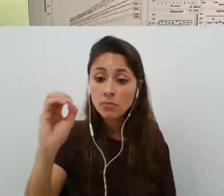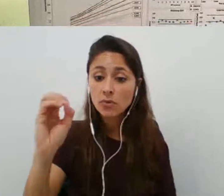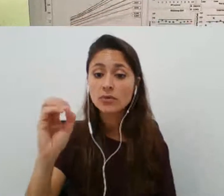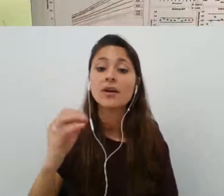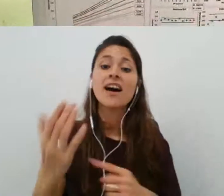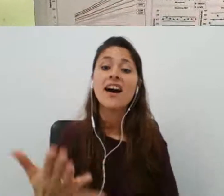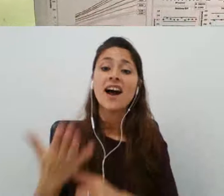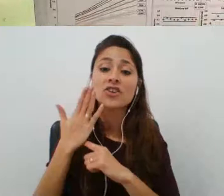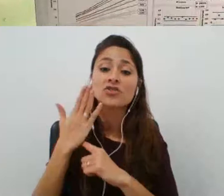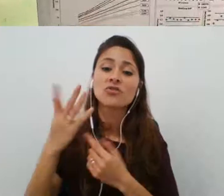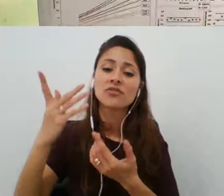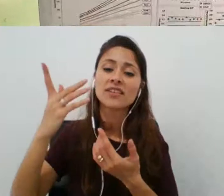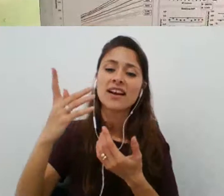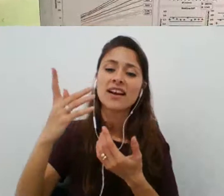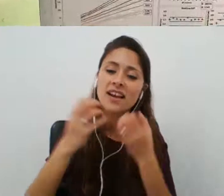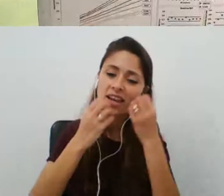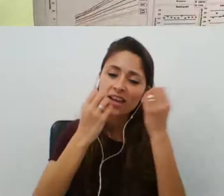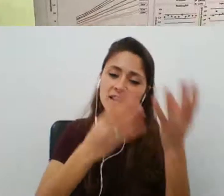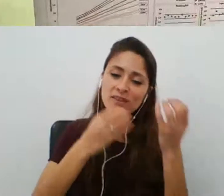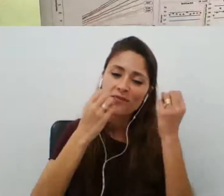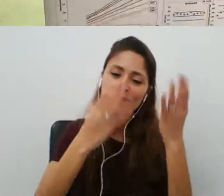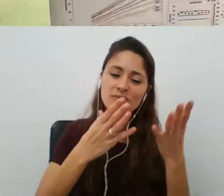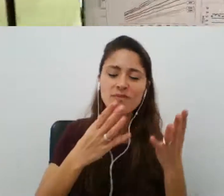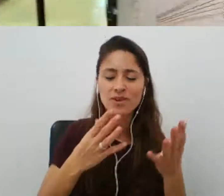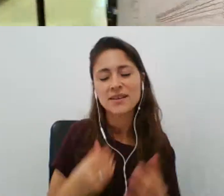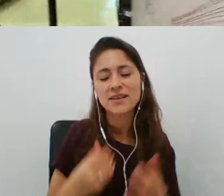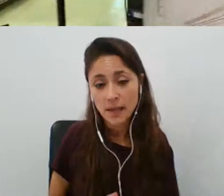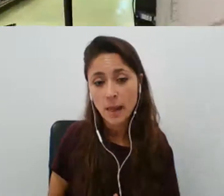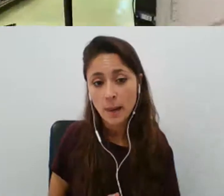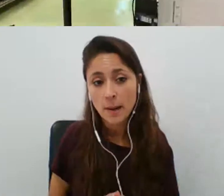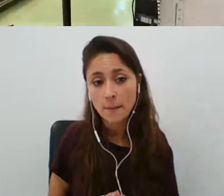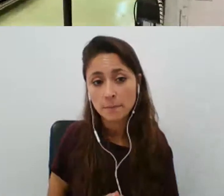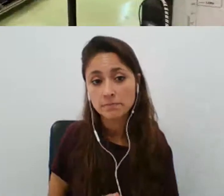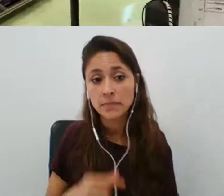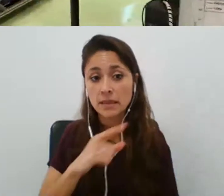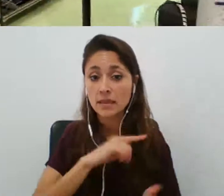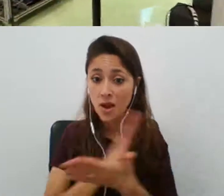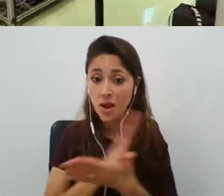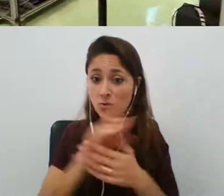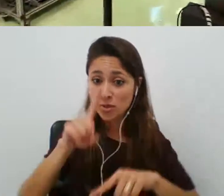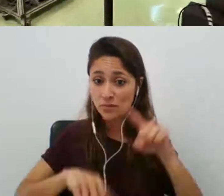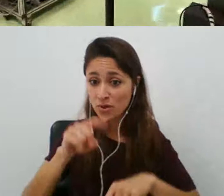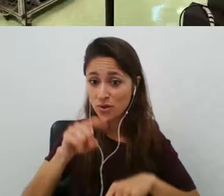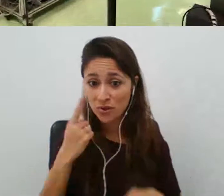e balizar todo esse conceito. Aqui alguns produtos